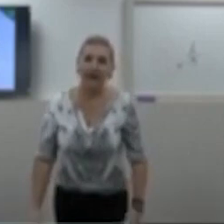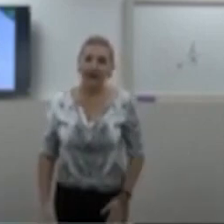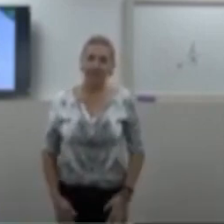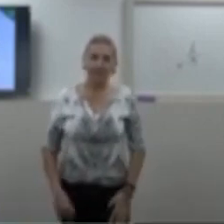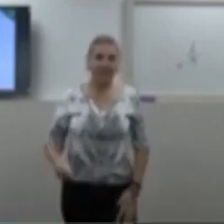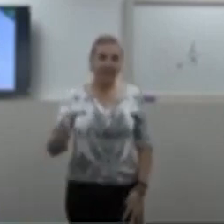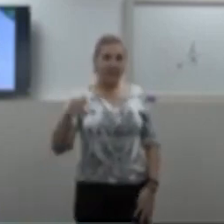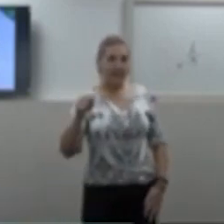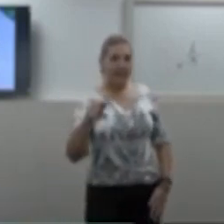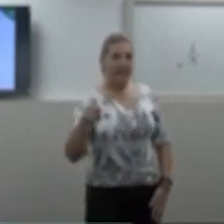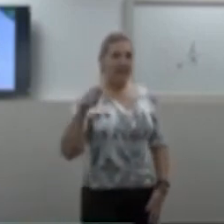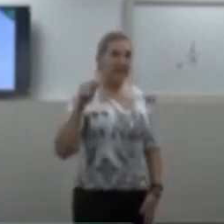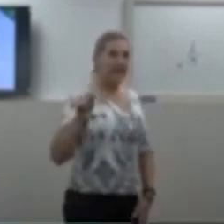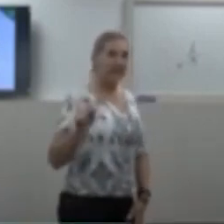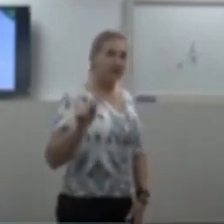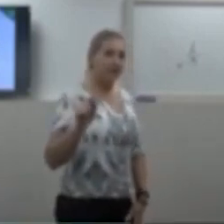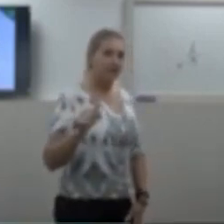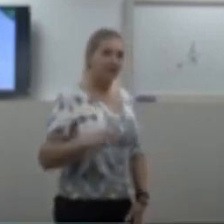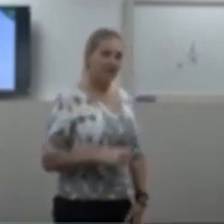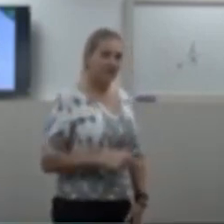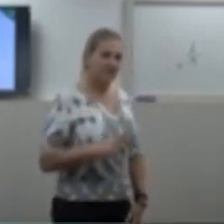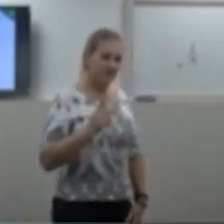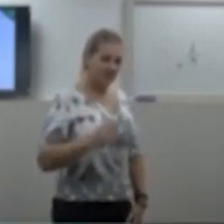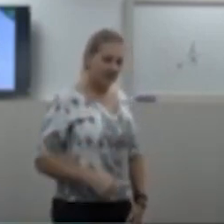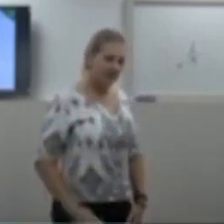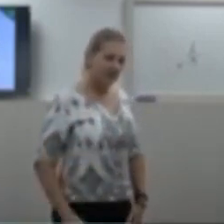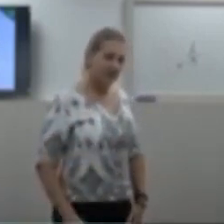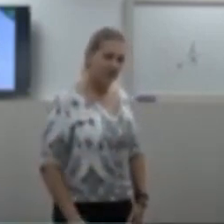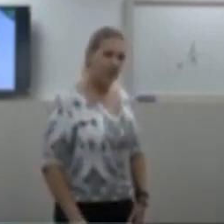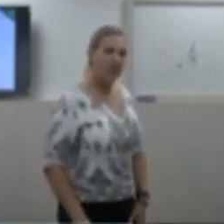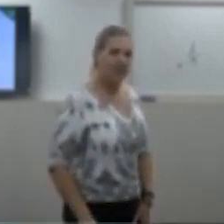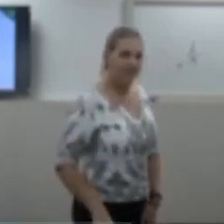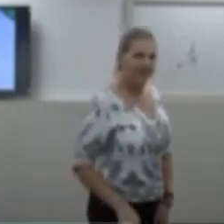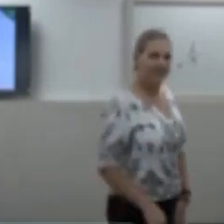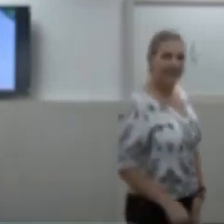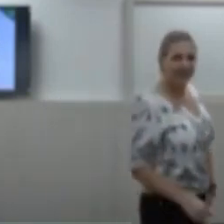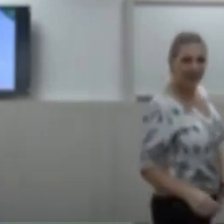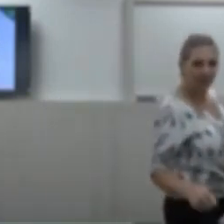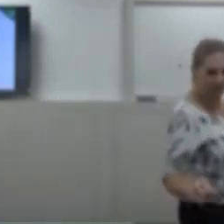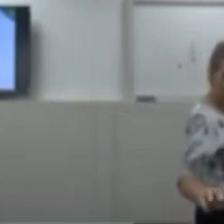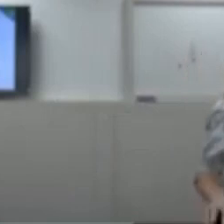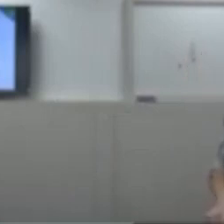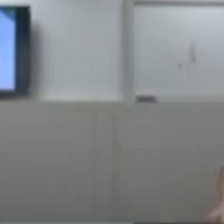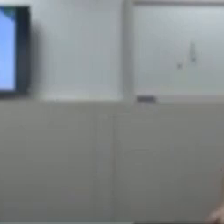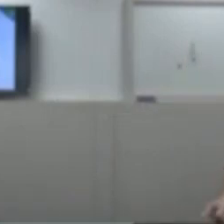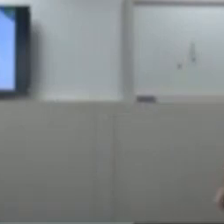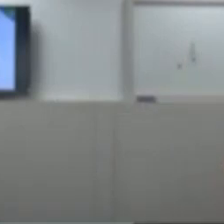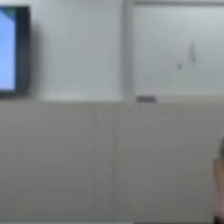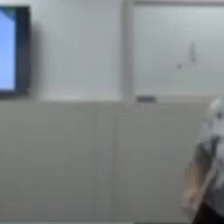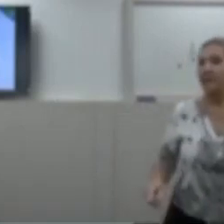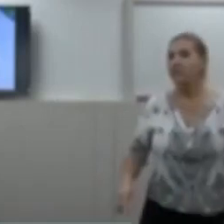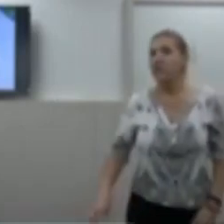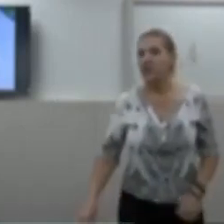Eu vou pegar, lembra aquela cadeira que eu falei pra vocês que nós temos aqui? Vou sentar um pouquinho, até daqui a pouco. Ah, e vou deixar